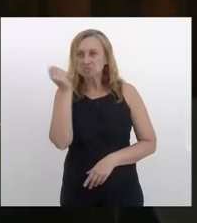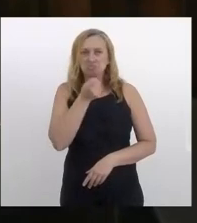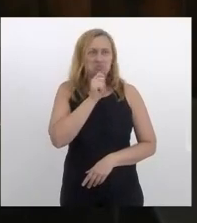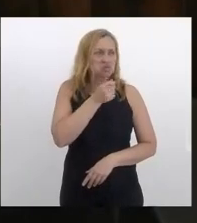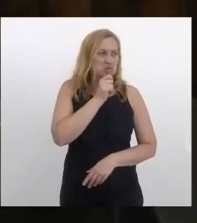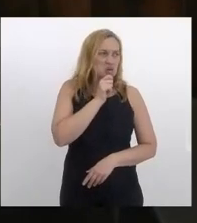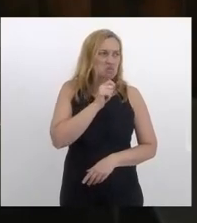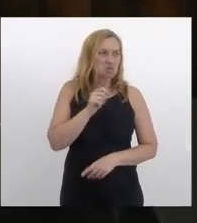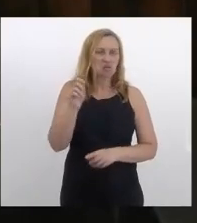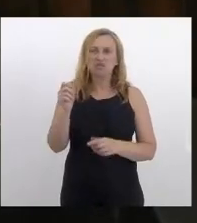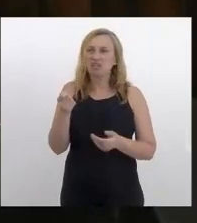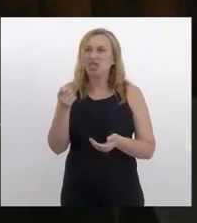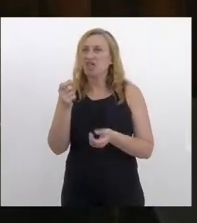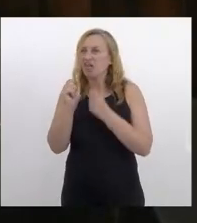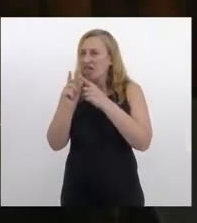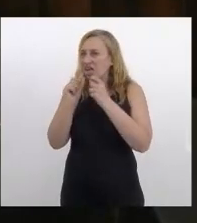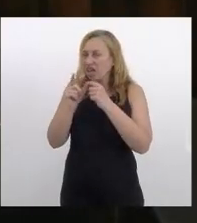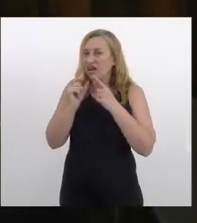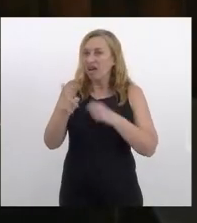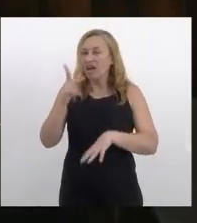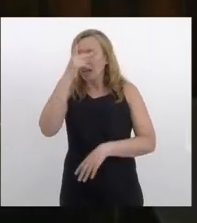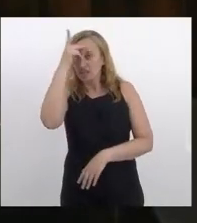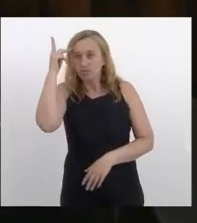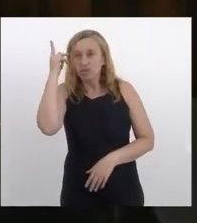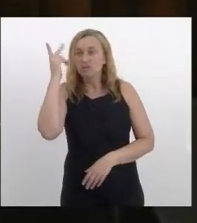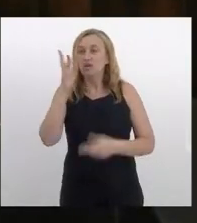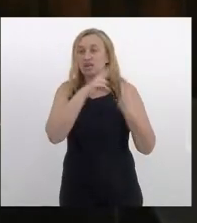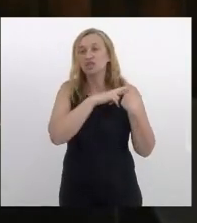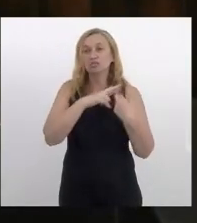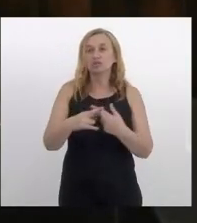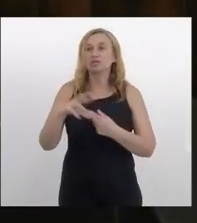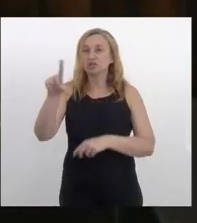opinar sobre isso. As pessoas são responsáveis por suas